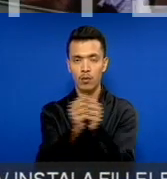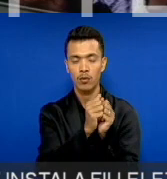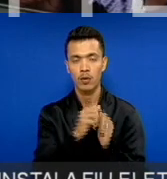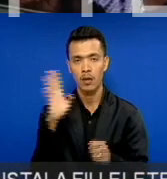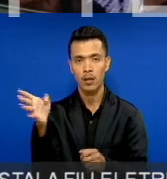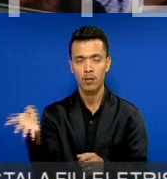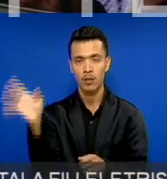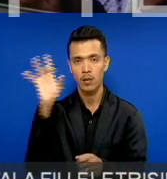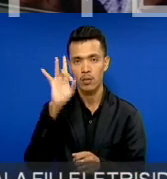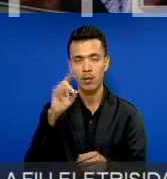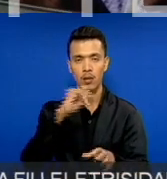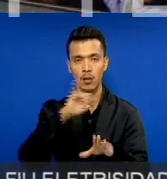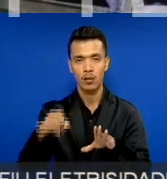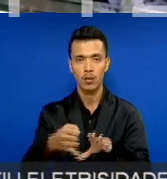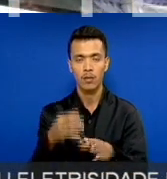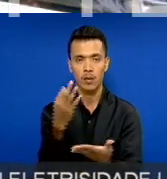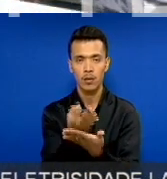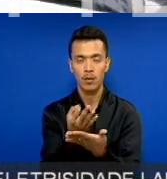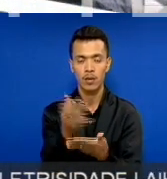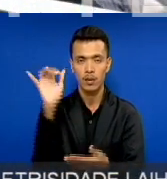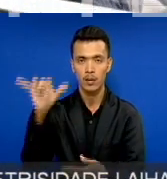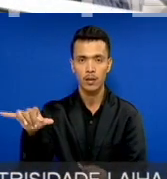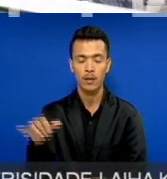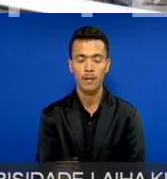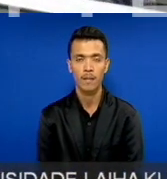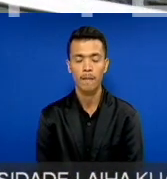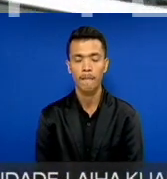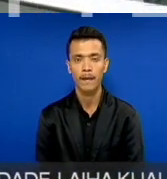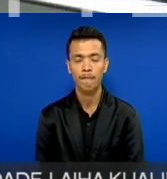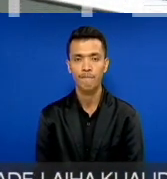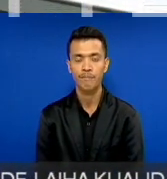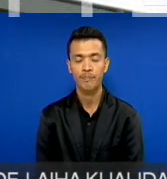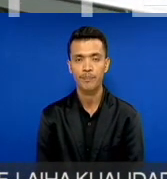resingualo, inclui para preço, sira. Arsênio Soares, a tua reportagem, para RTTL.